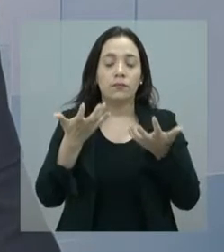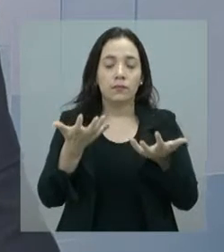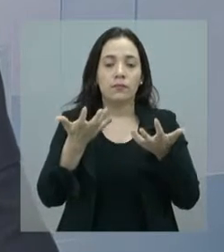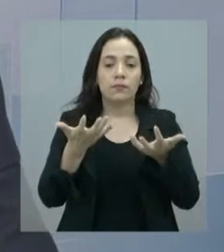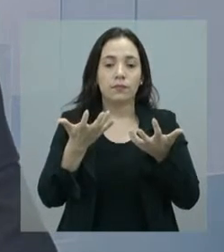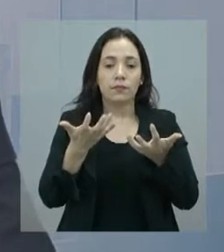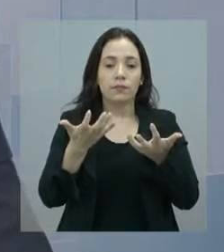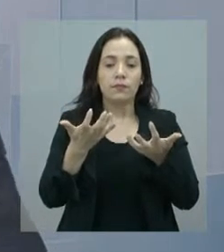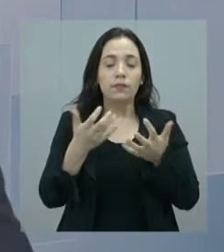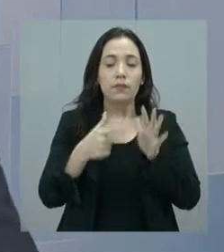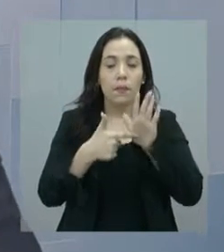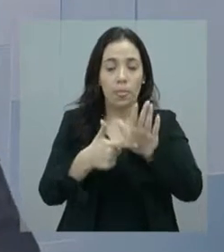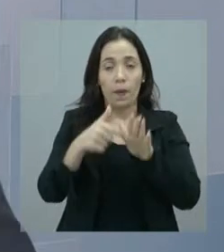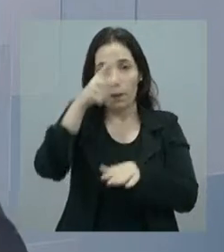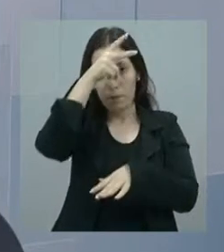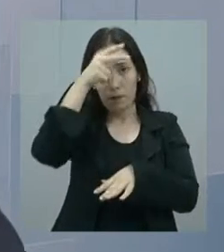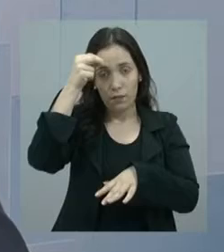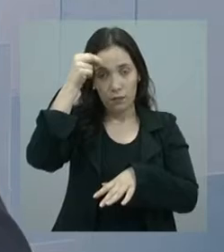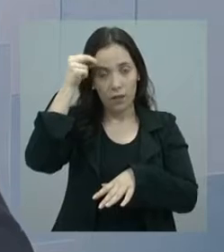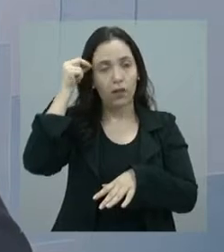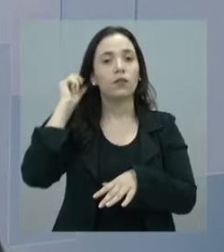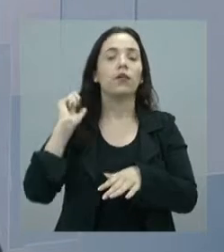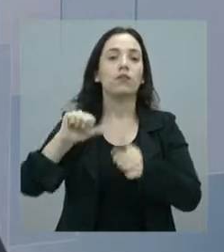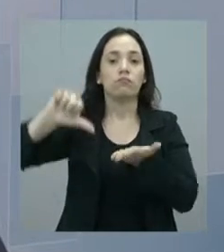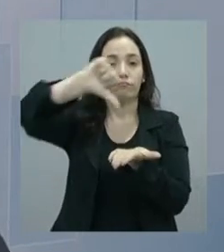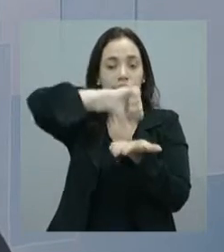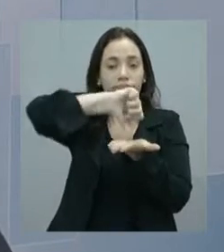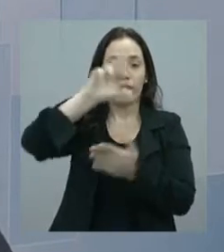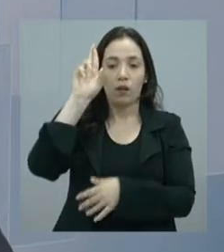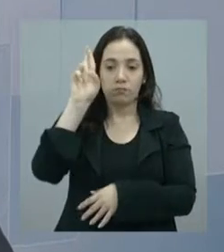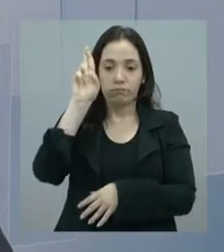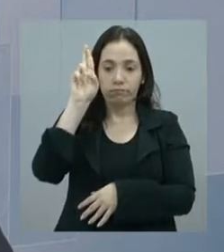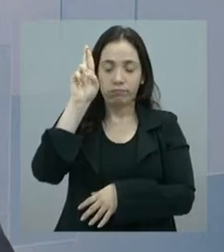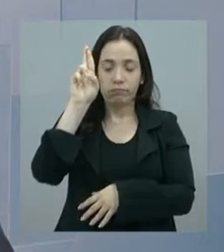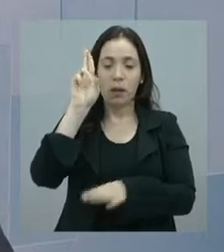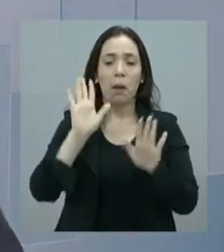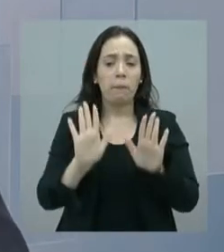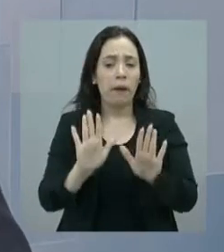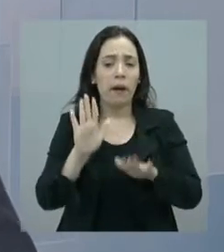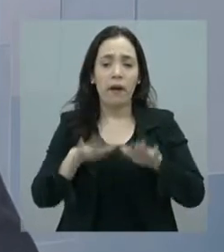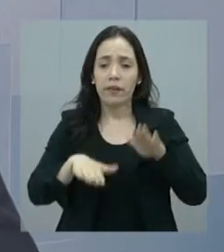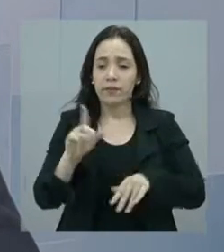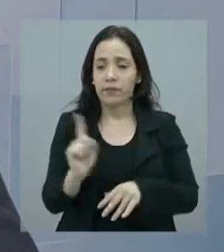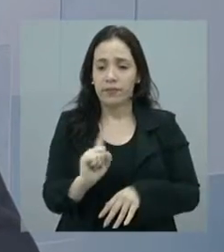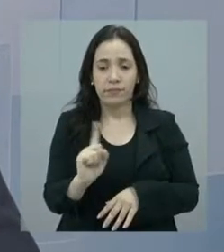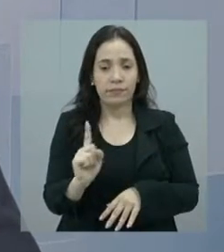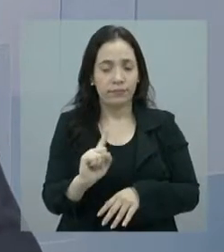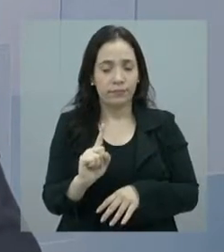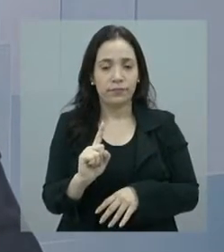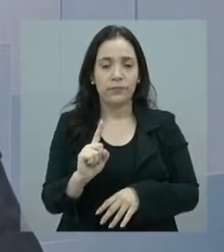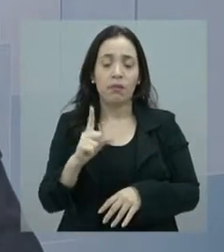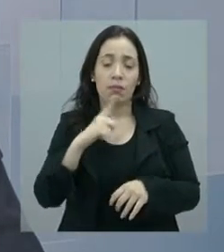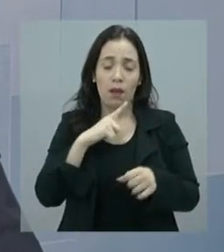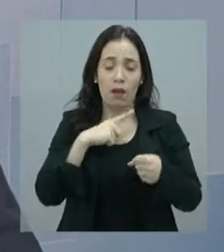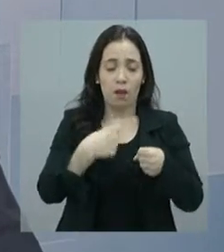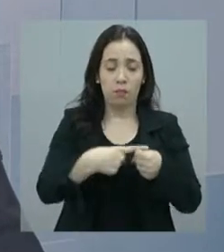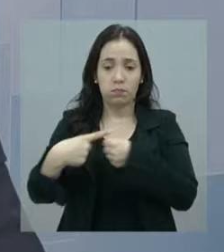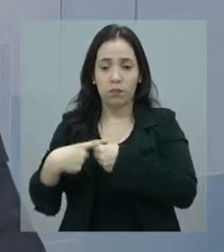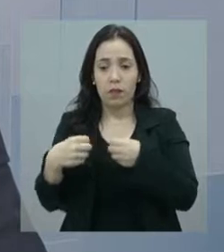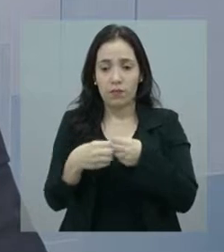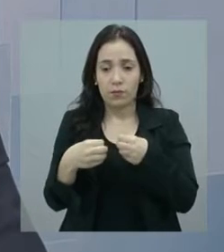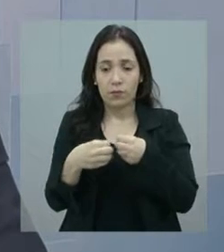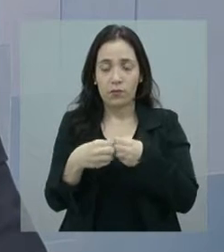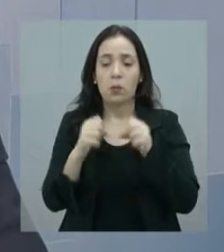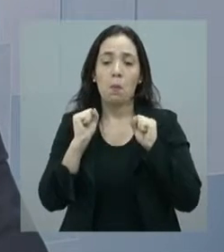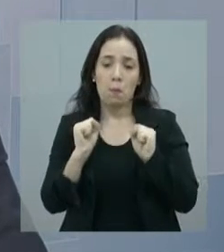convencer que o prefeito que está na cidade sede tem mais condição de dizer isso, mas nem sempre. Um prefeito vizinho que tem que ter tempo, que